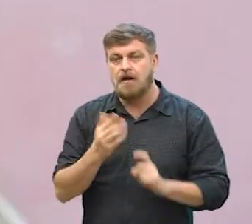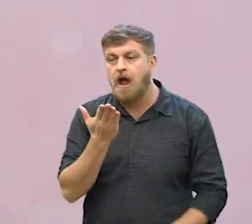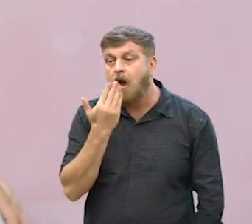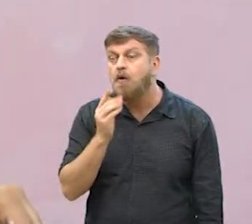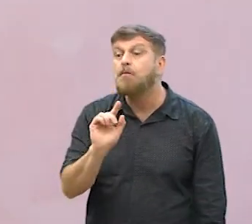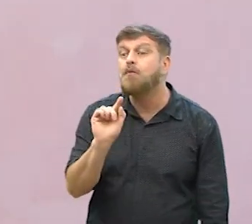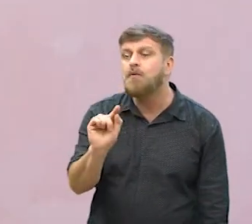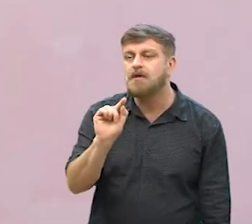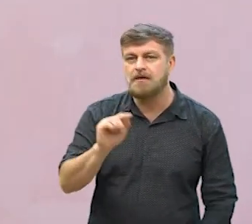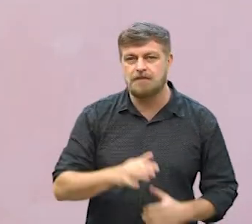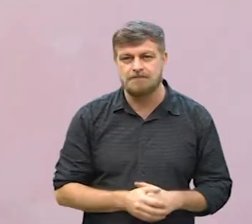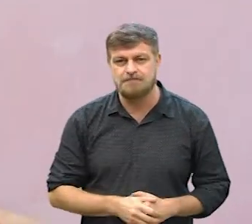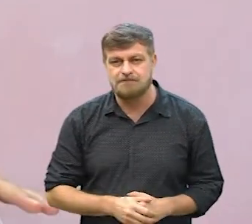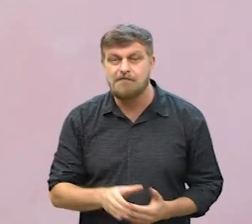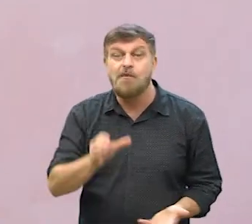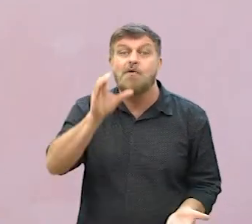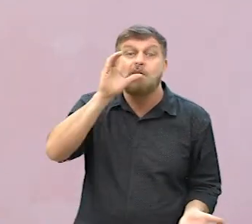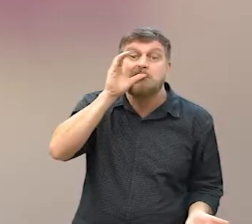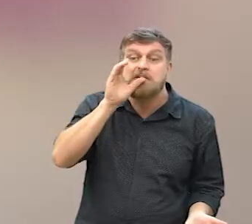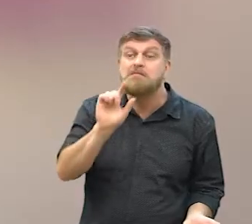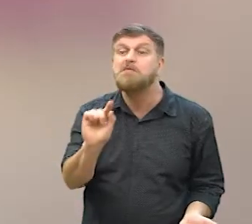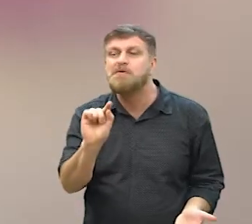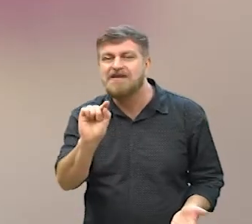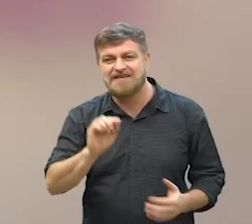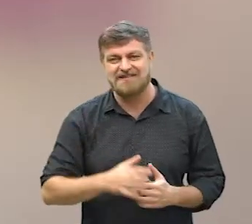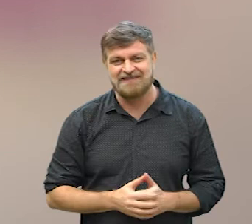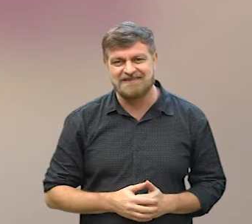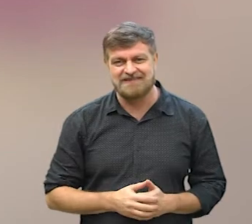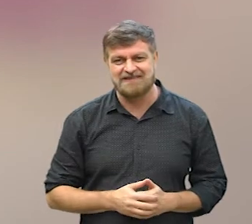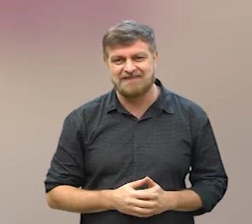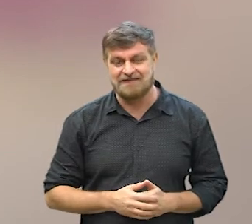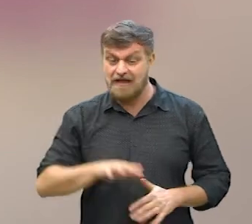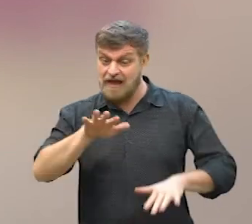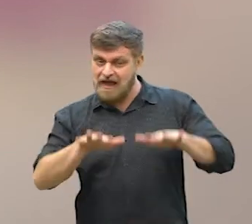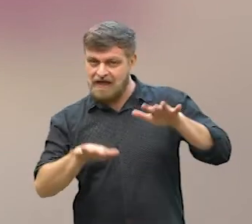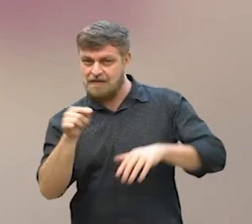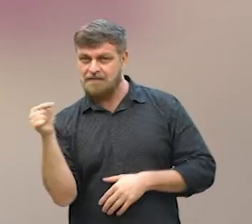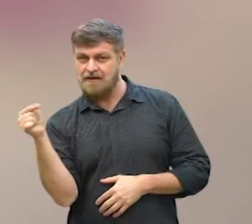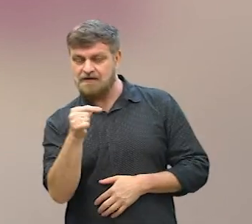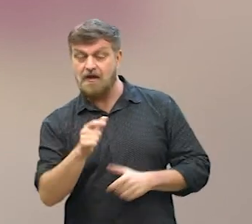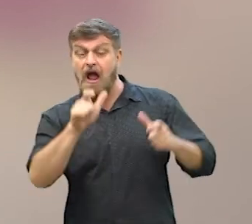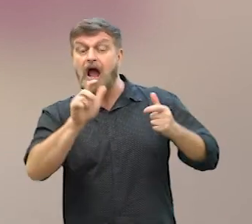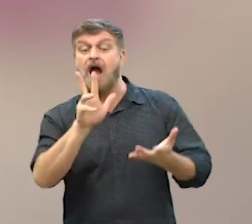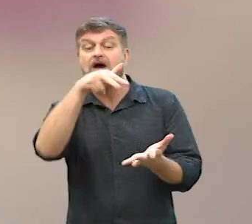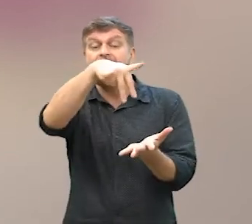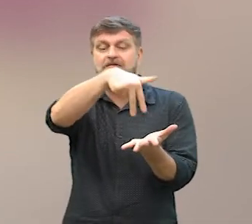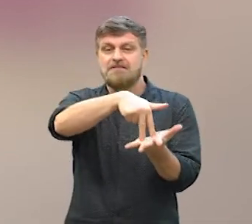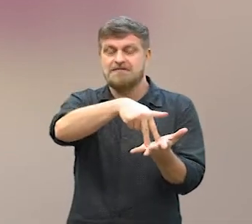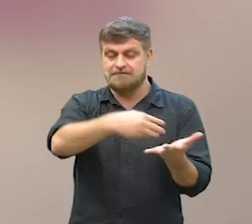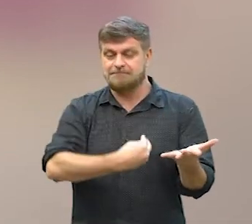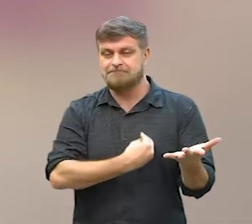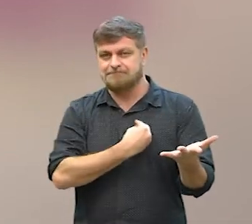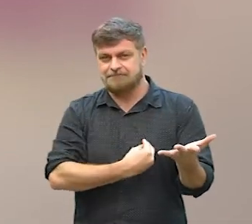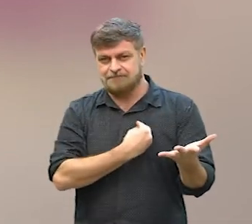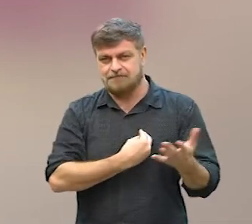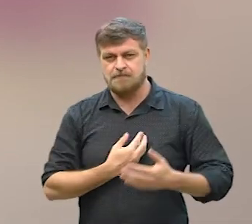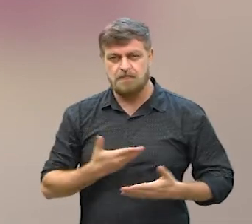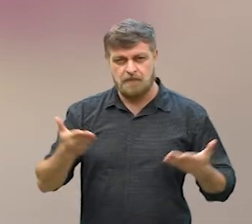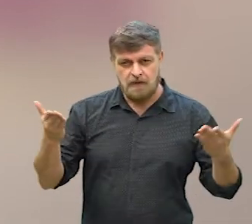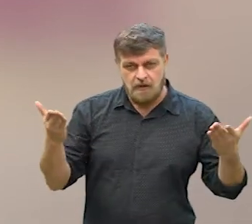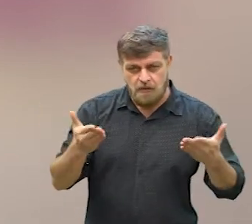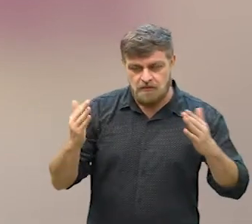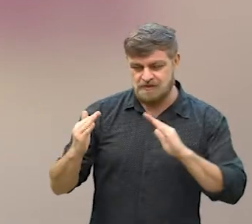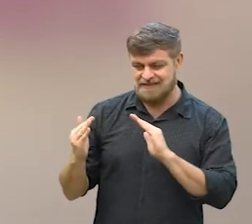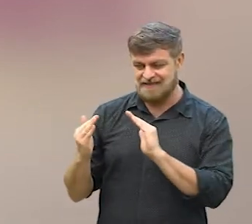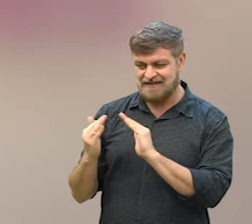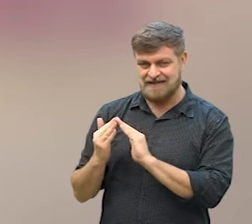O que que eu como? Ou bebo? Então, tudo depende do ambiente que você está, né? Eu falo que às vezes